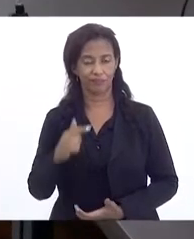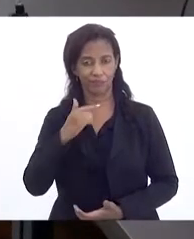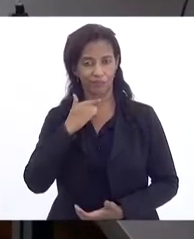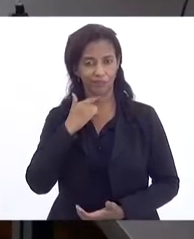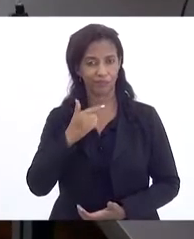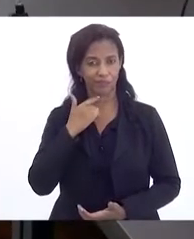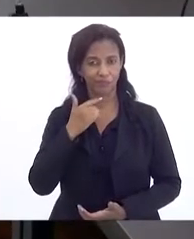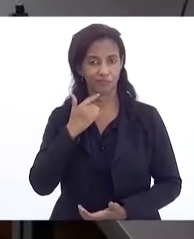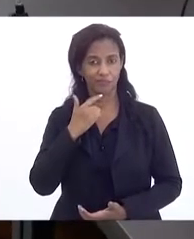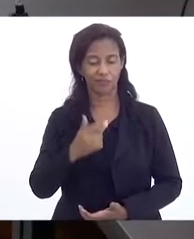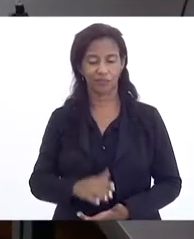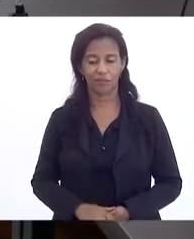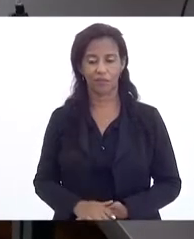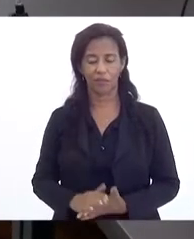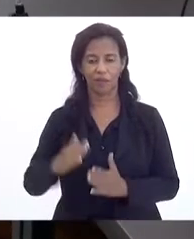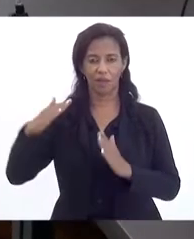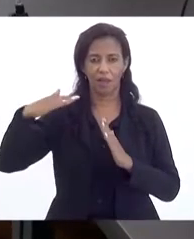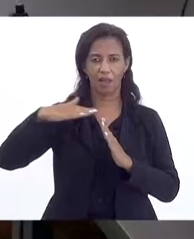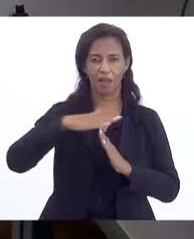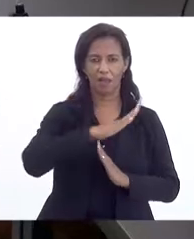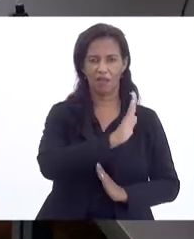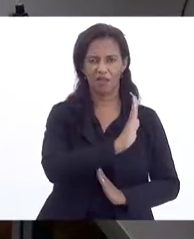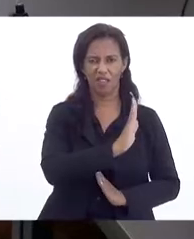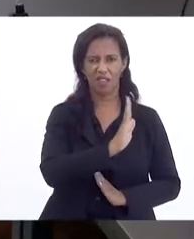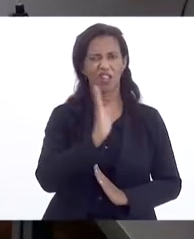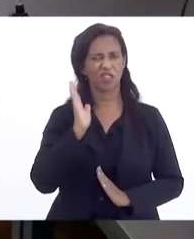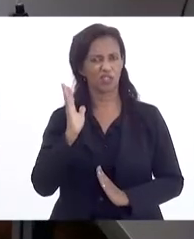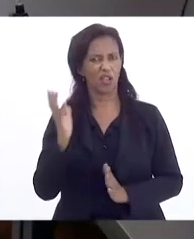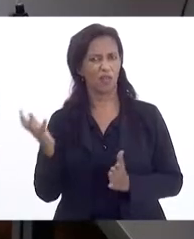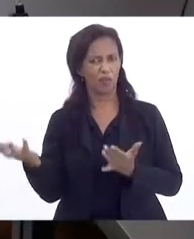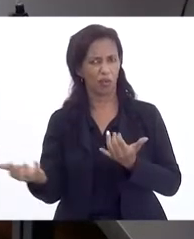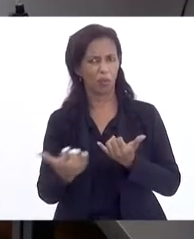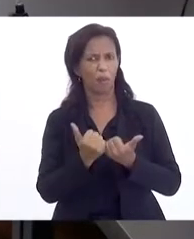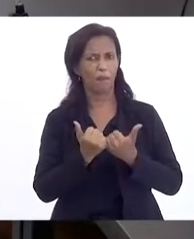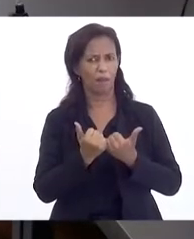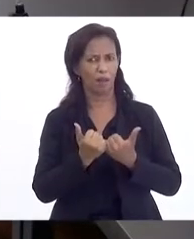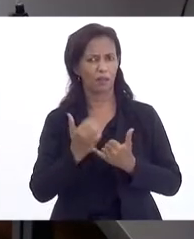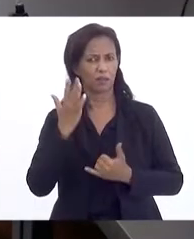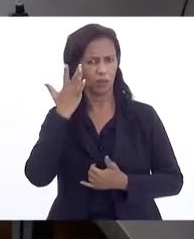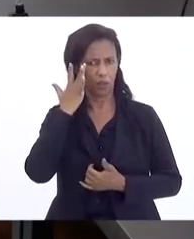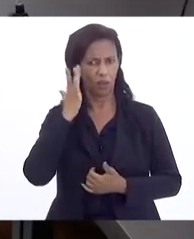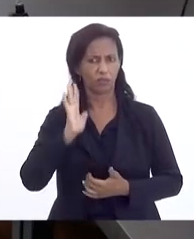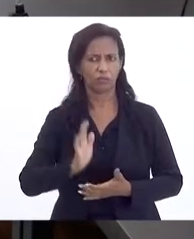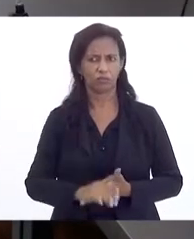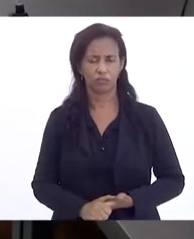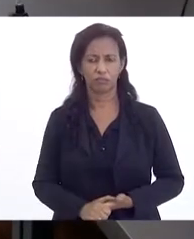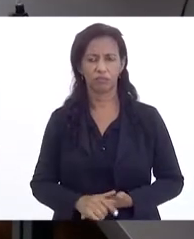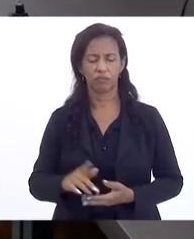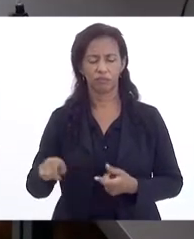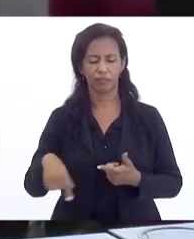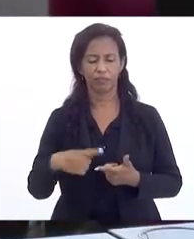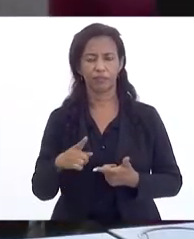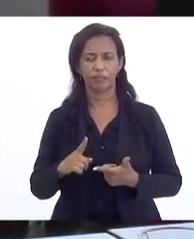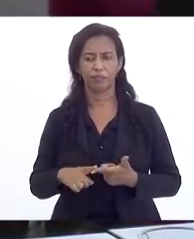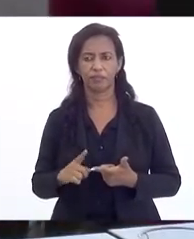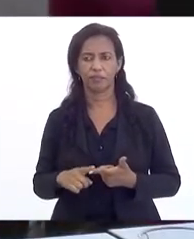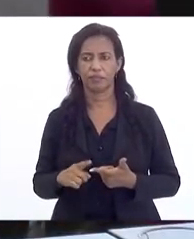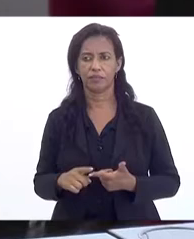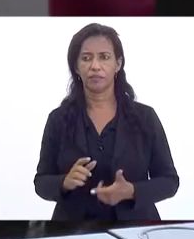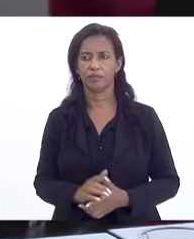que a Feira de São Cristóvão já foi tombada. Tenho a impressão. Tombar de novo, né? A segunda questão...